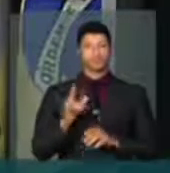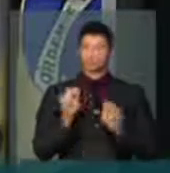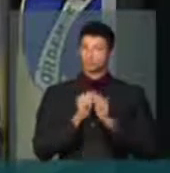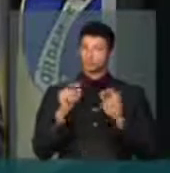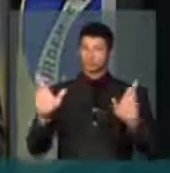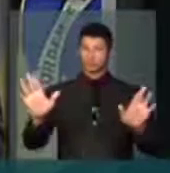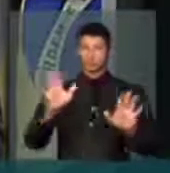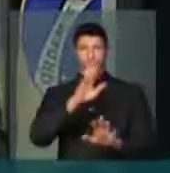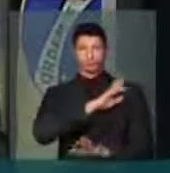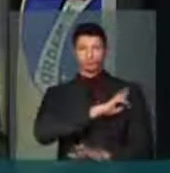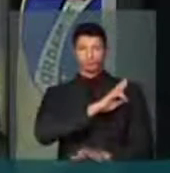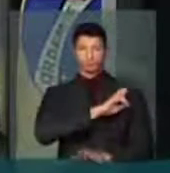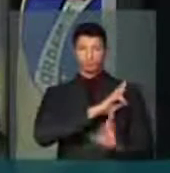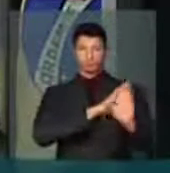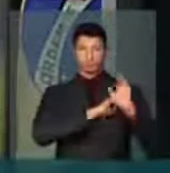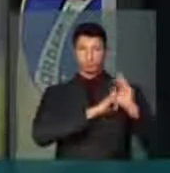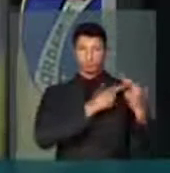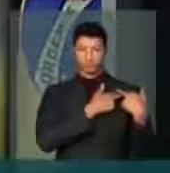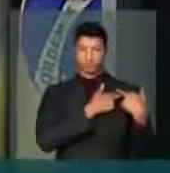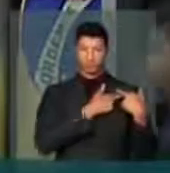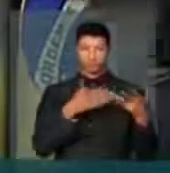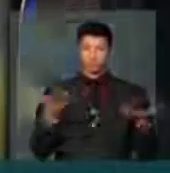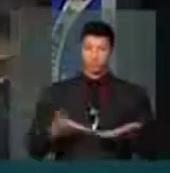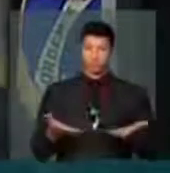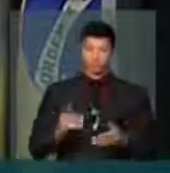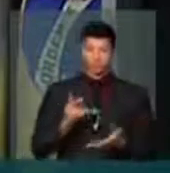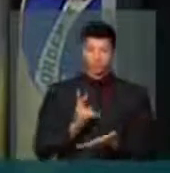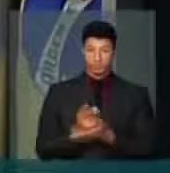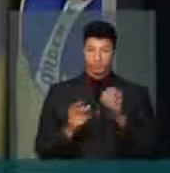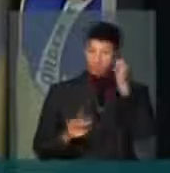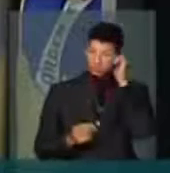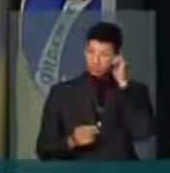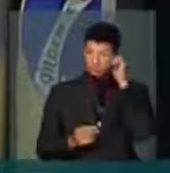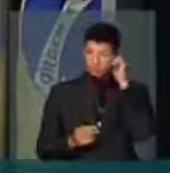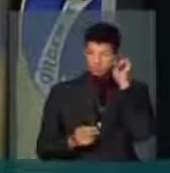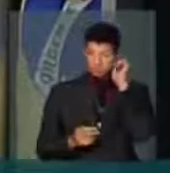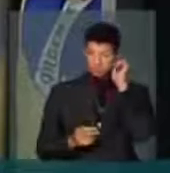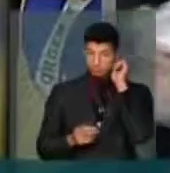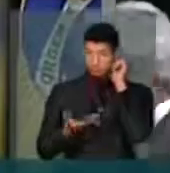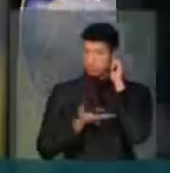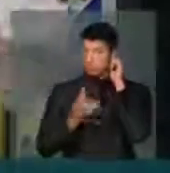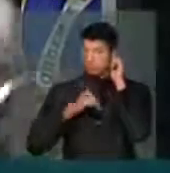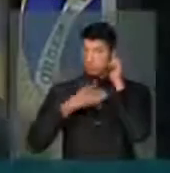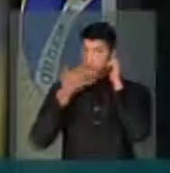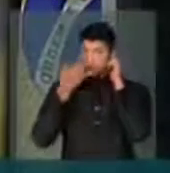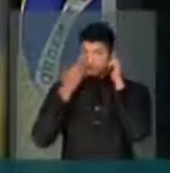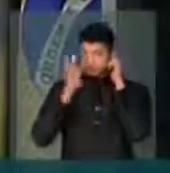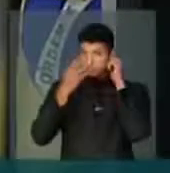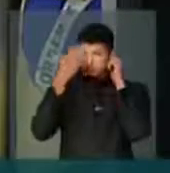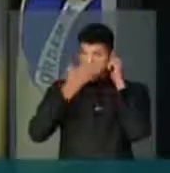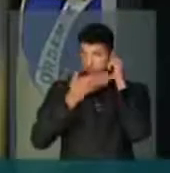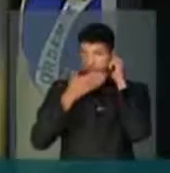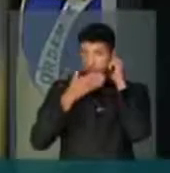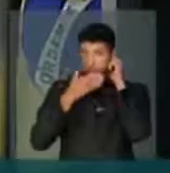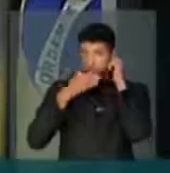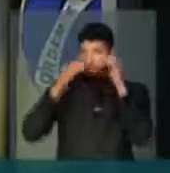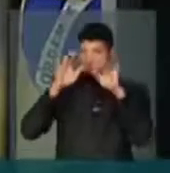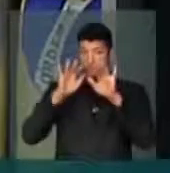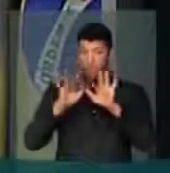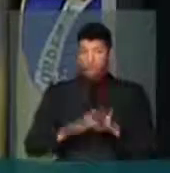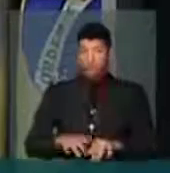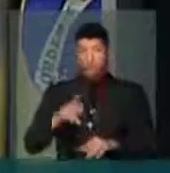extrema responsabilidade essa matéria. E hoje mesmo nós tivemos aqui o testemunho do relator da